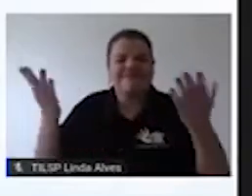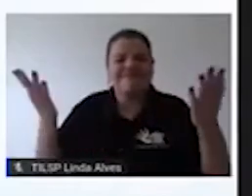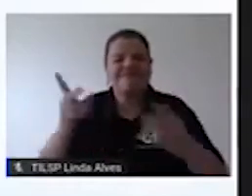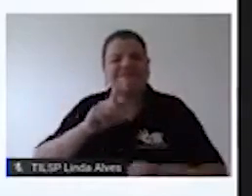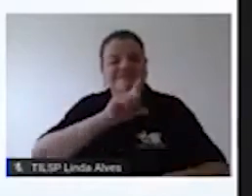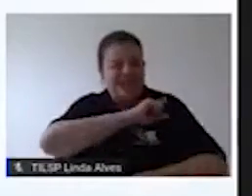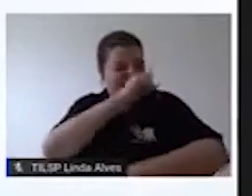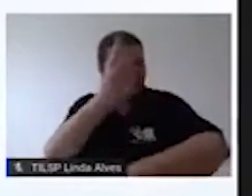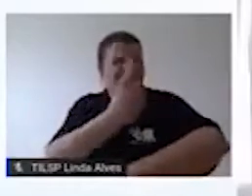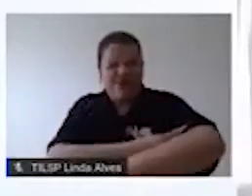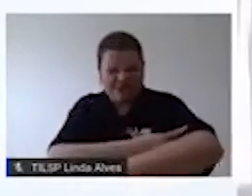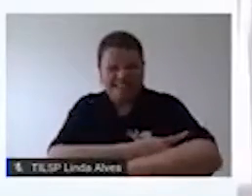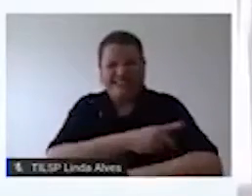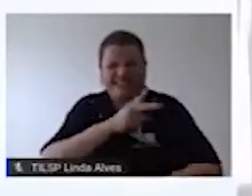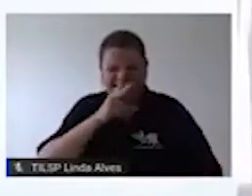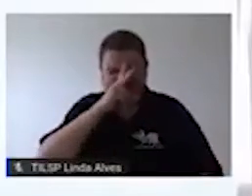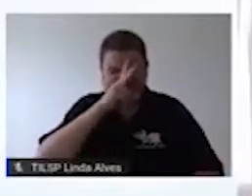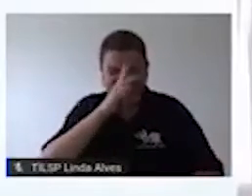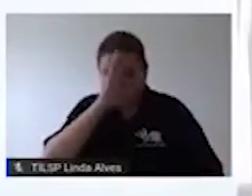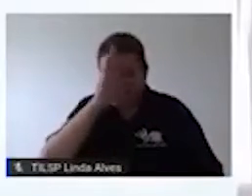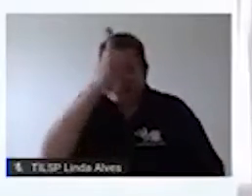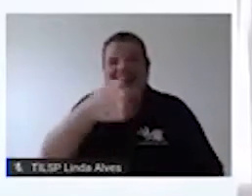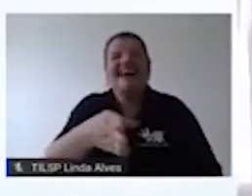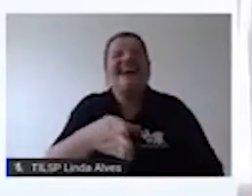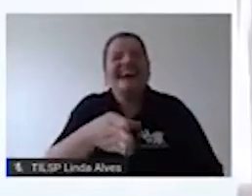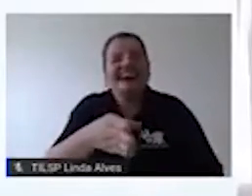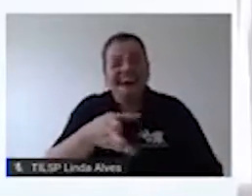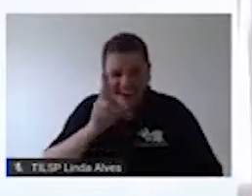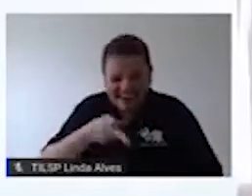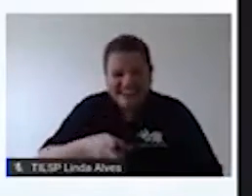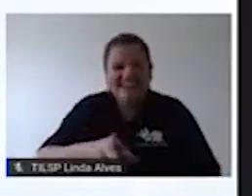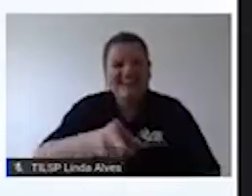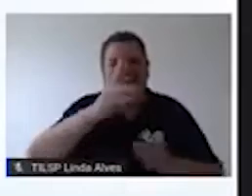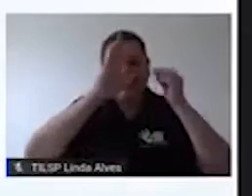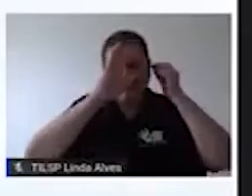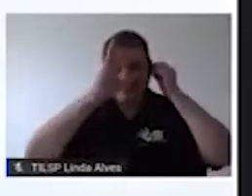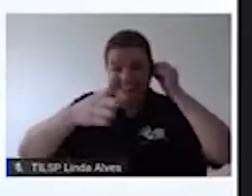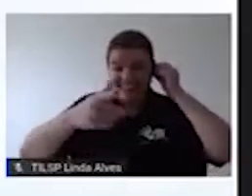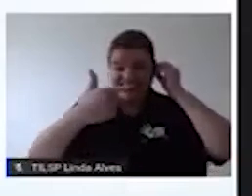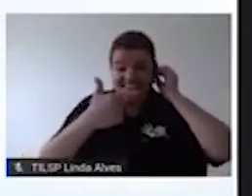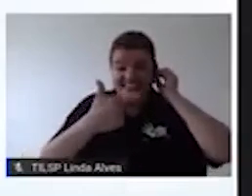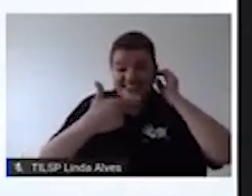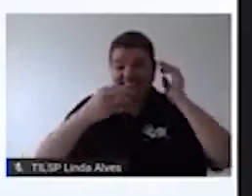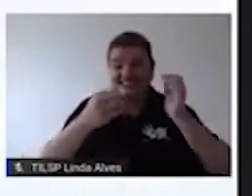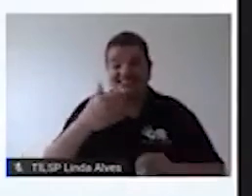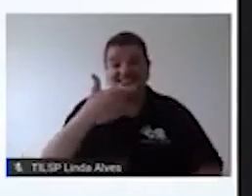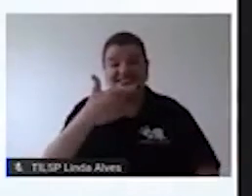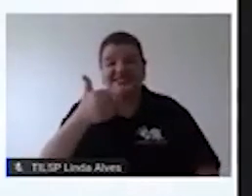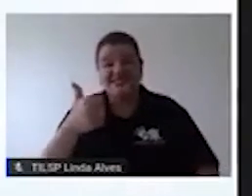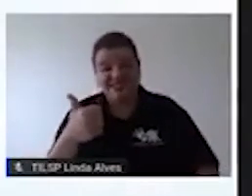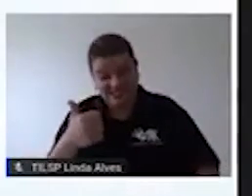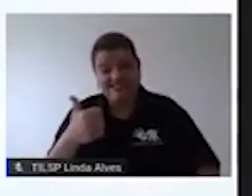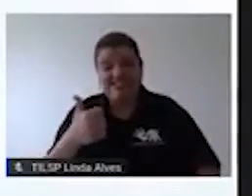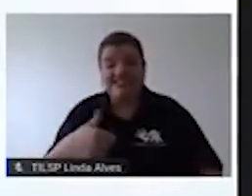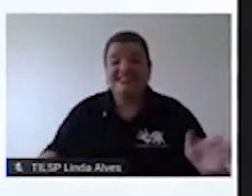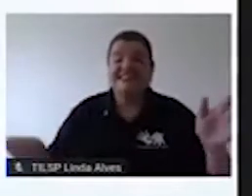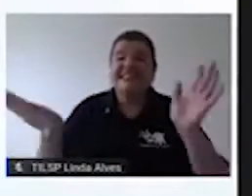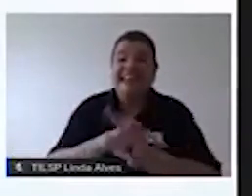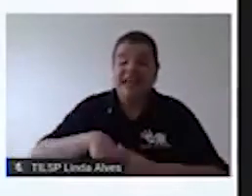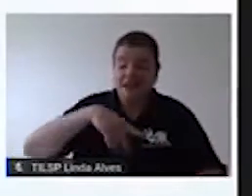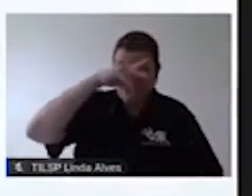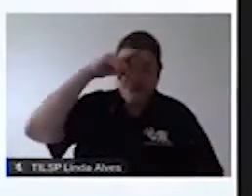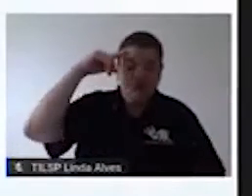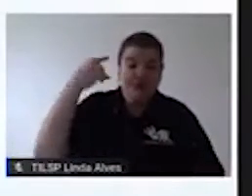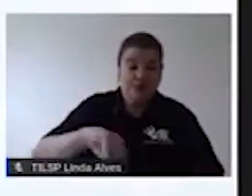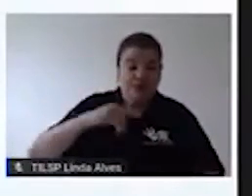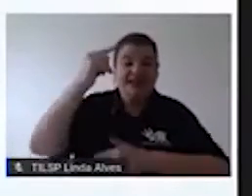força na peruca. E vamos para frente. Vamos para frente, que 2021 está chegando, né, para a gente trabalhar